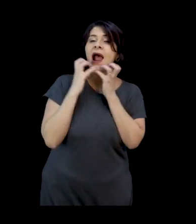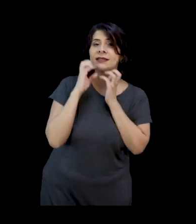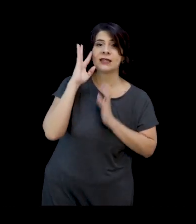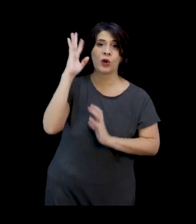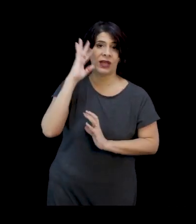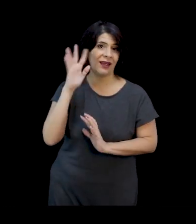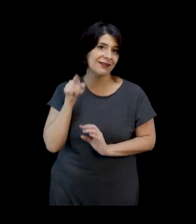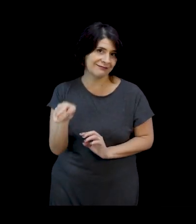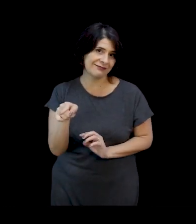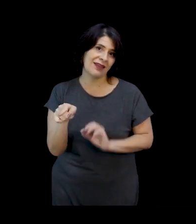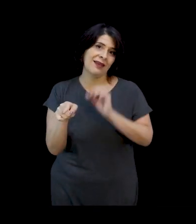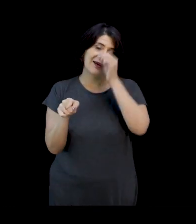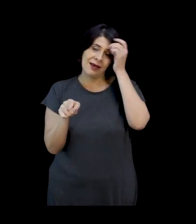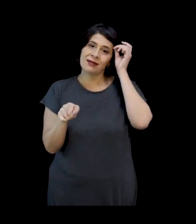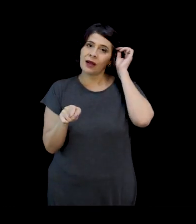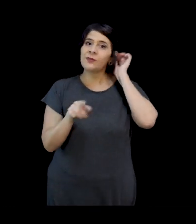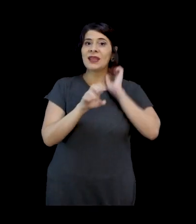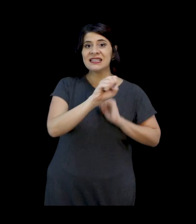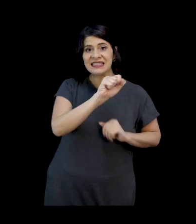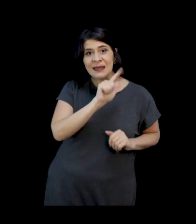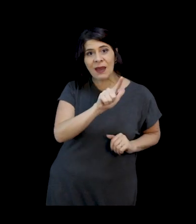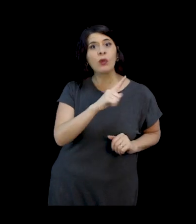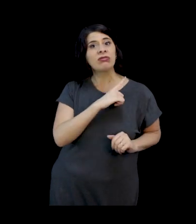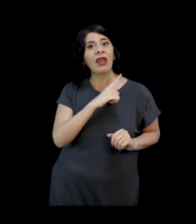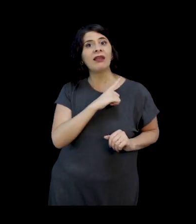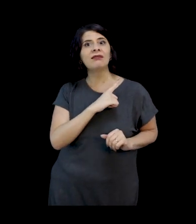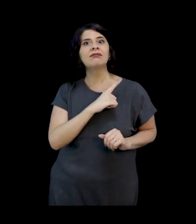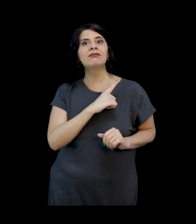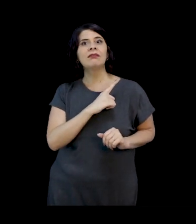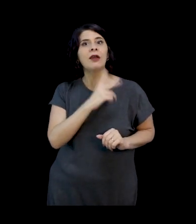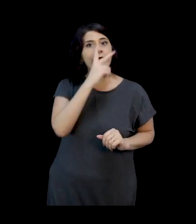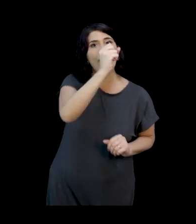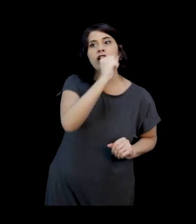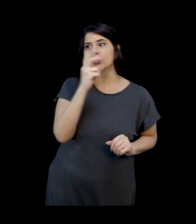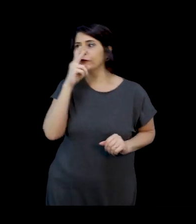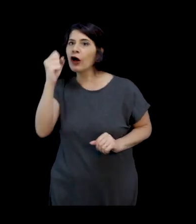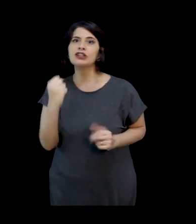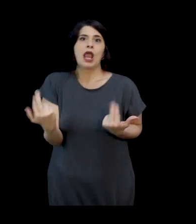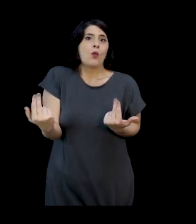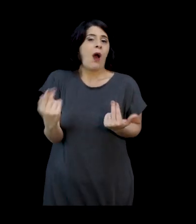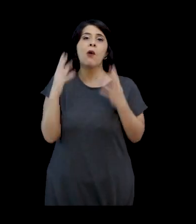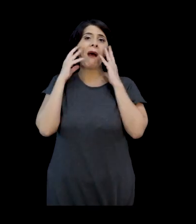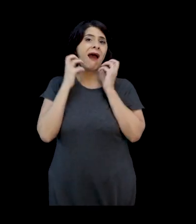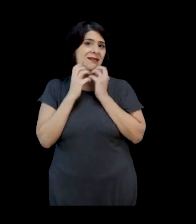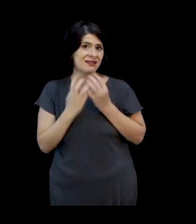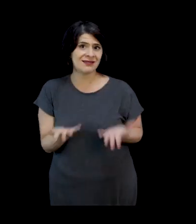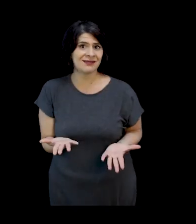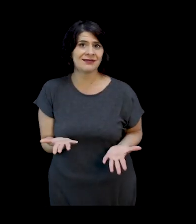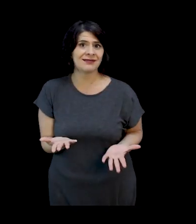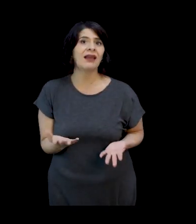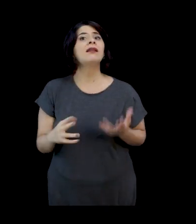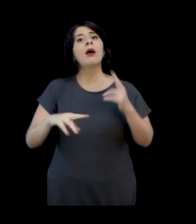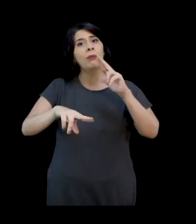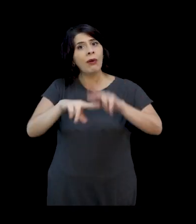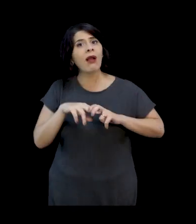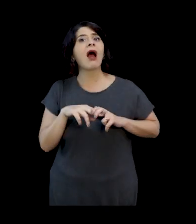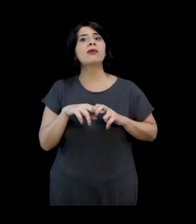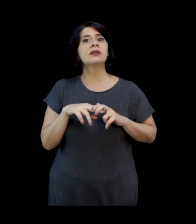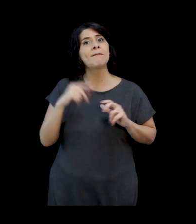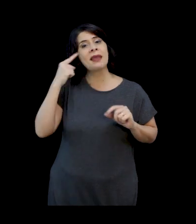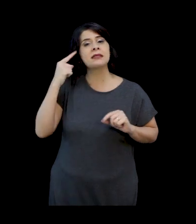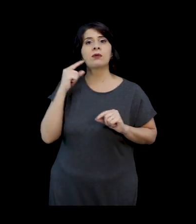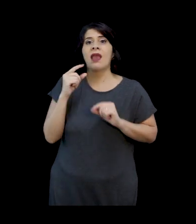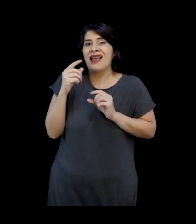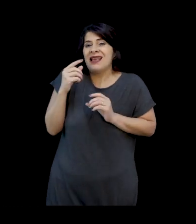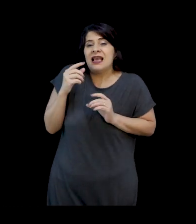uma materialidade tão forte quanto o do discurso marxista. Então, a divisão do trabalho e a ultra-especialização